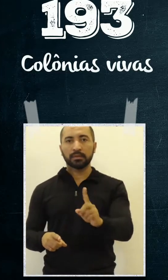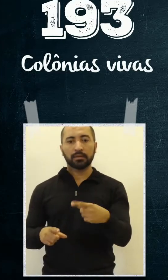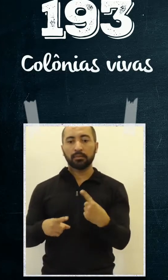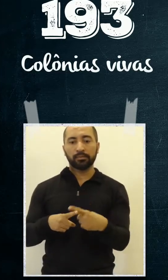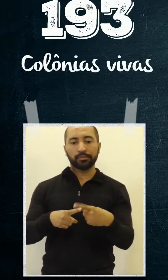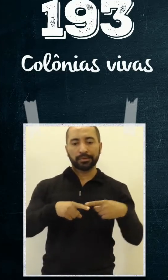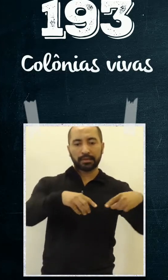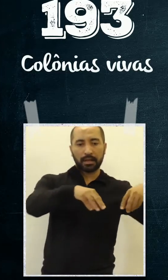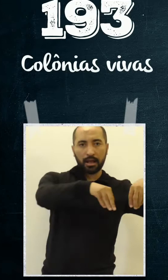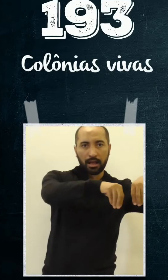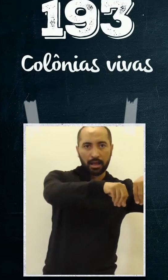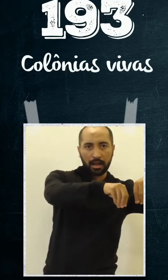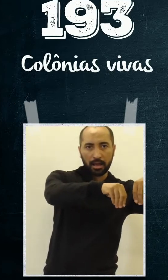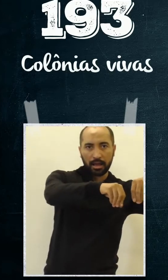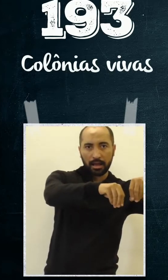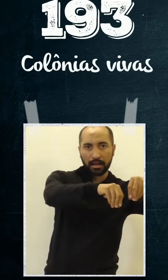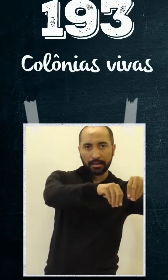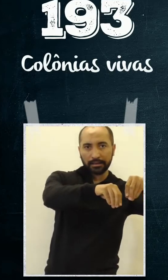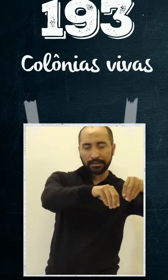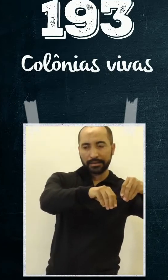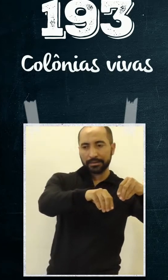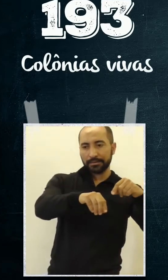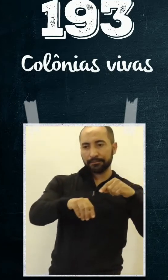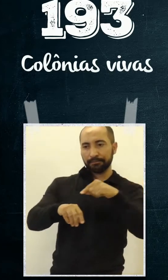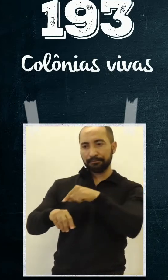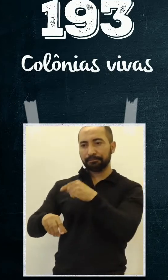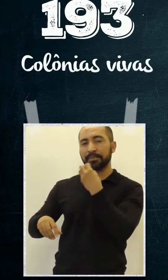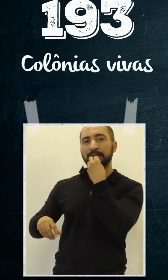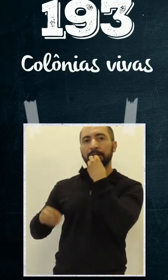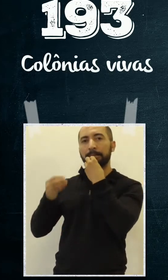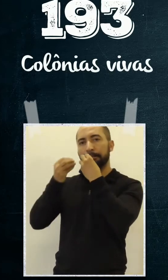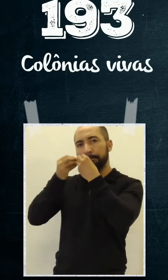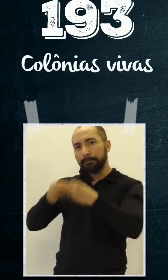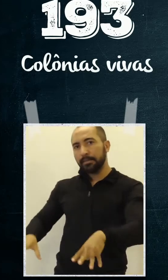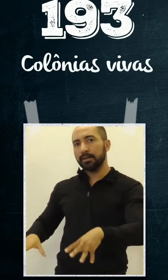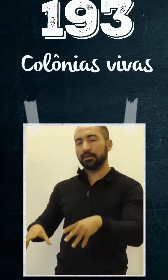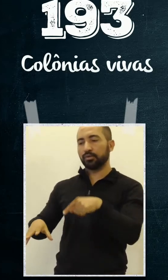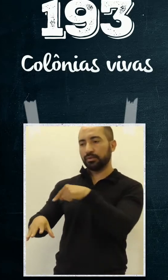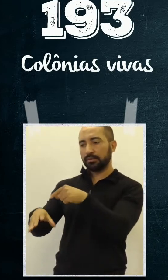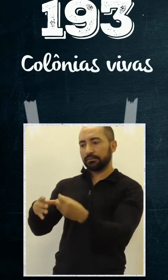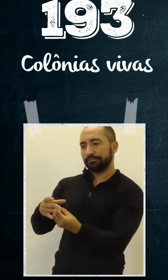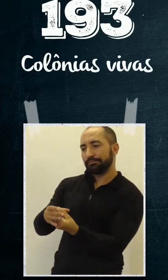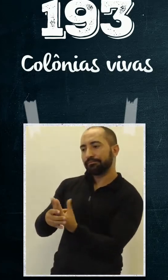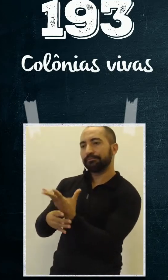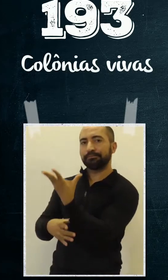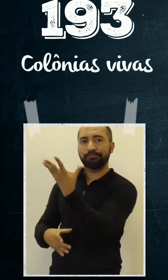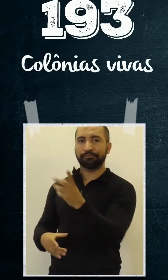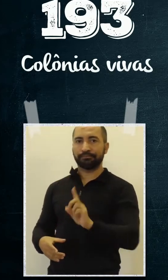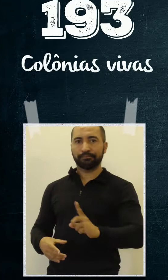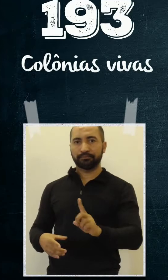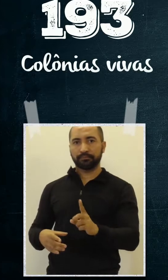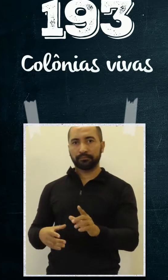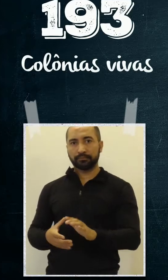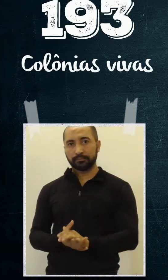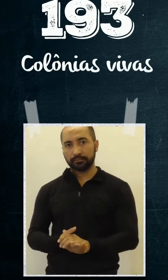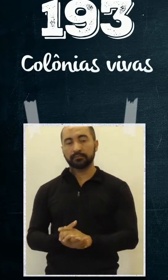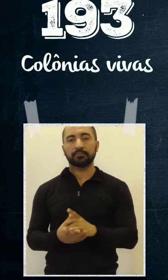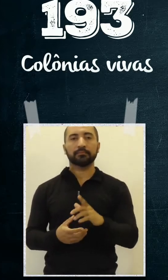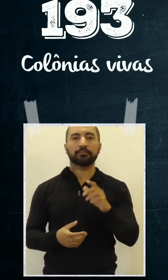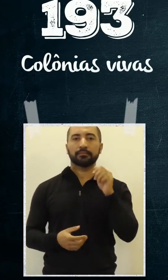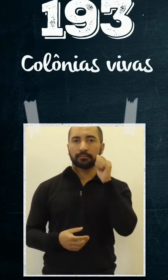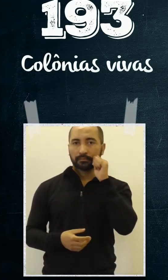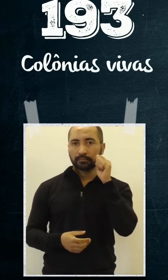porcentagem de matéria orgânica parecem fatores estressantes sobre os recifes da Paraíba, Pernambuco, Alagoas e Arraial da Ajuda, na Bahia. A